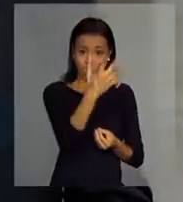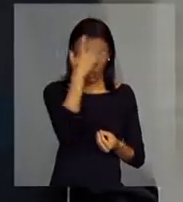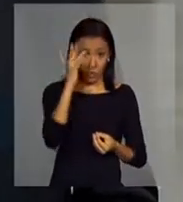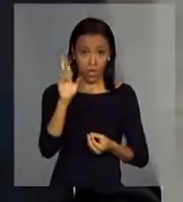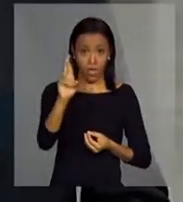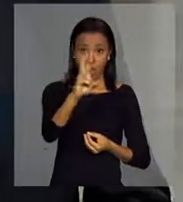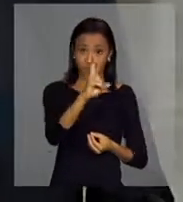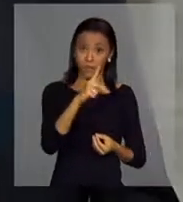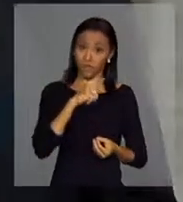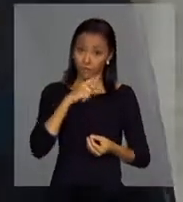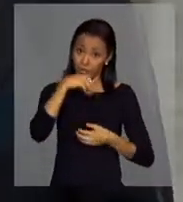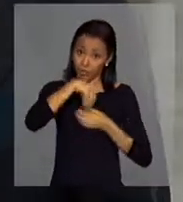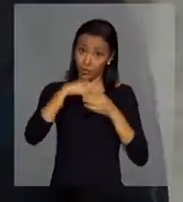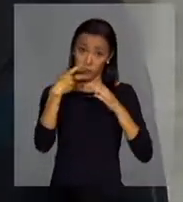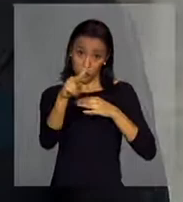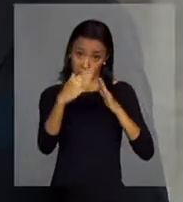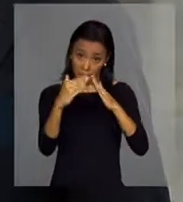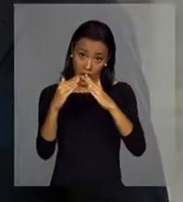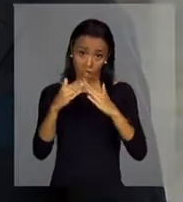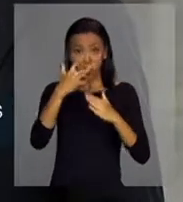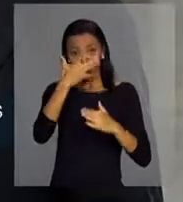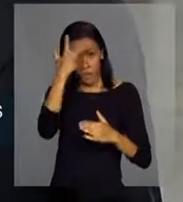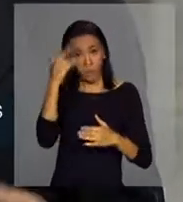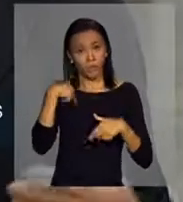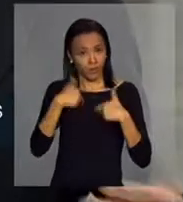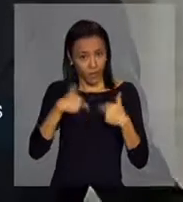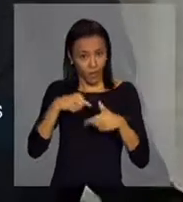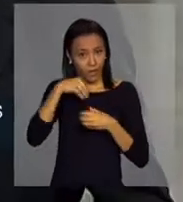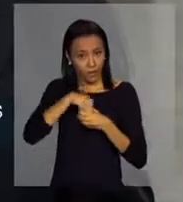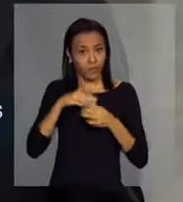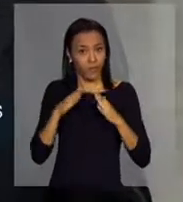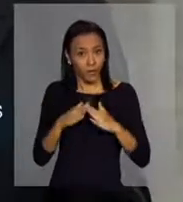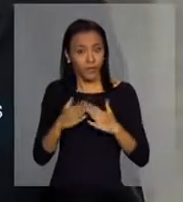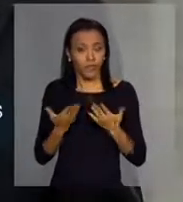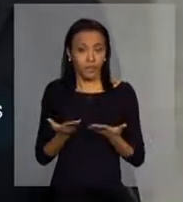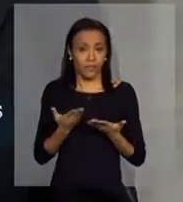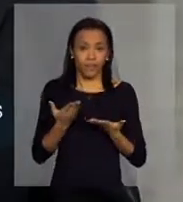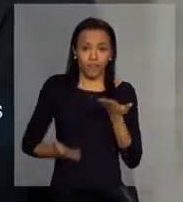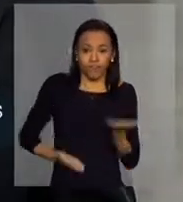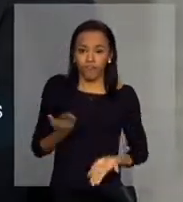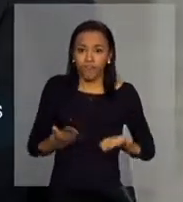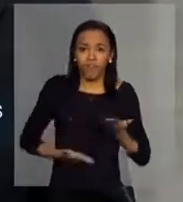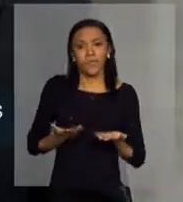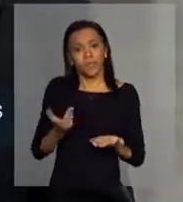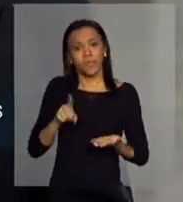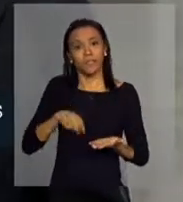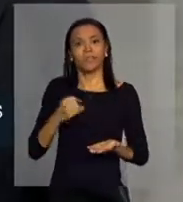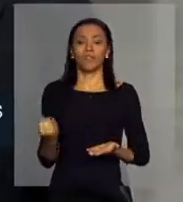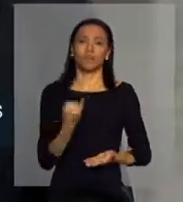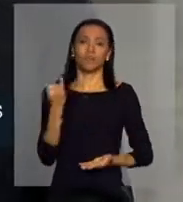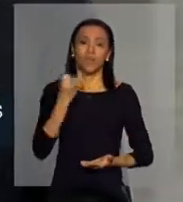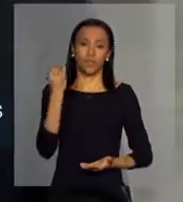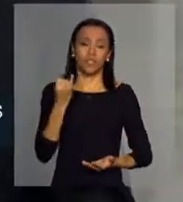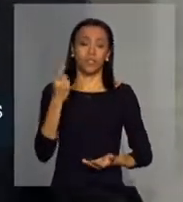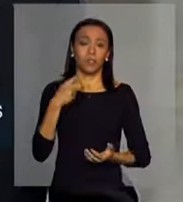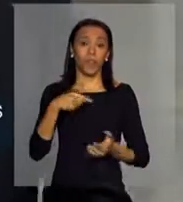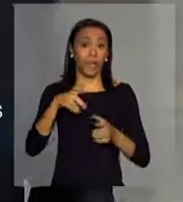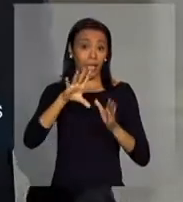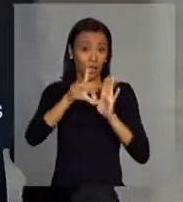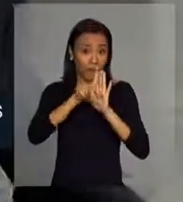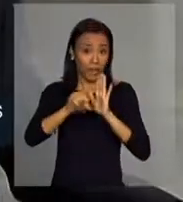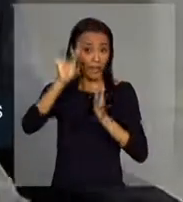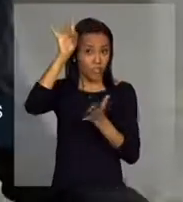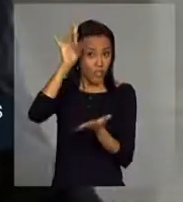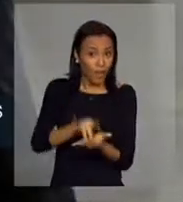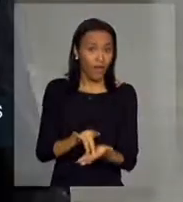uma trabalhadora doméstica ou um trabalhador doméstico. E isso vai ser fundamental no cumprimento da lei, na aplicação da lei e